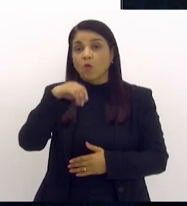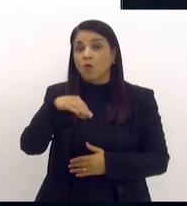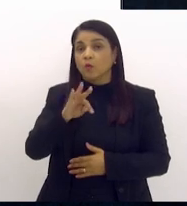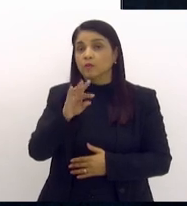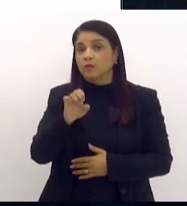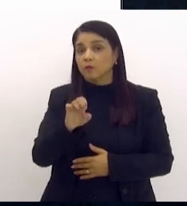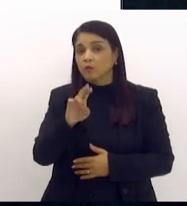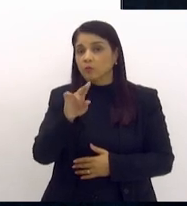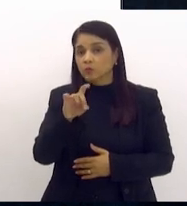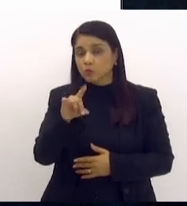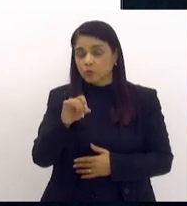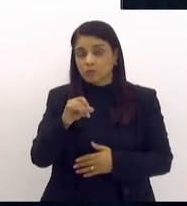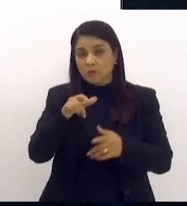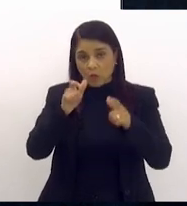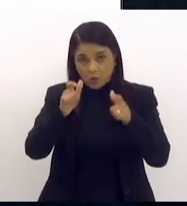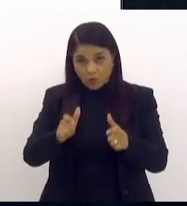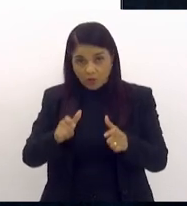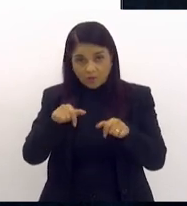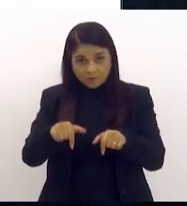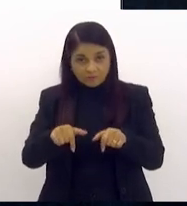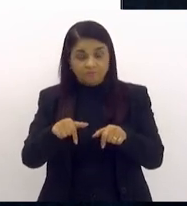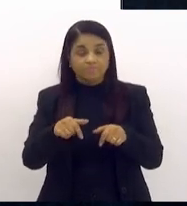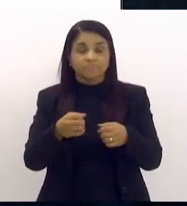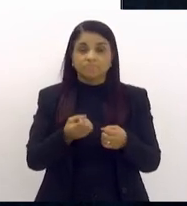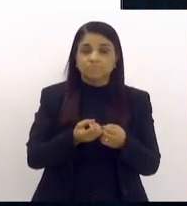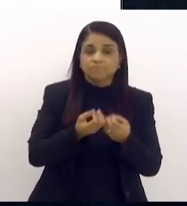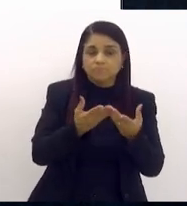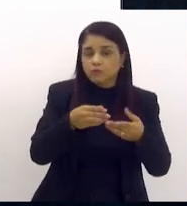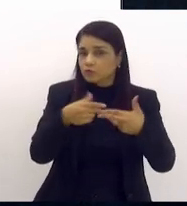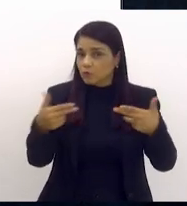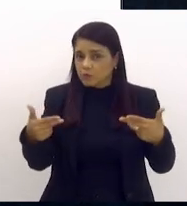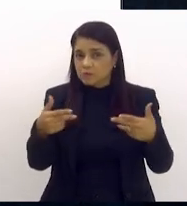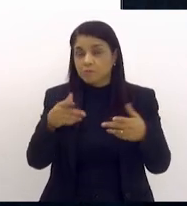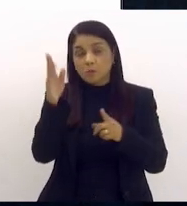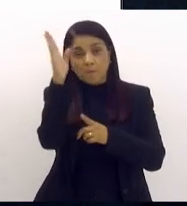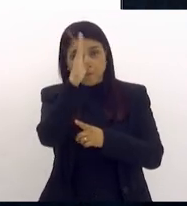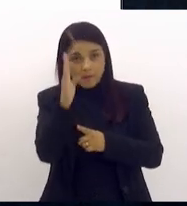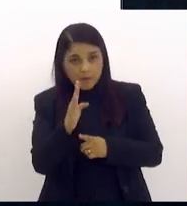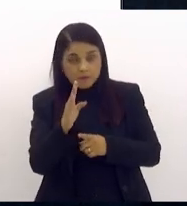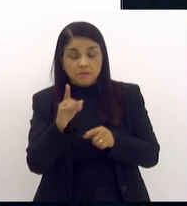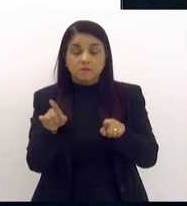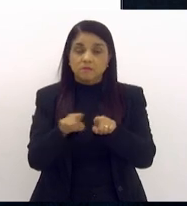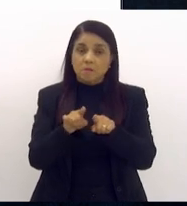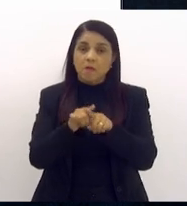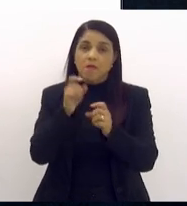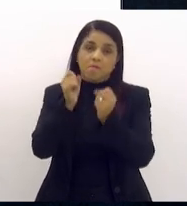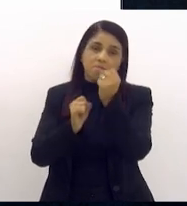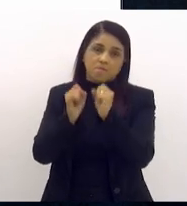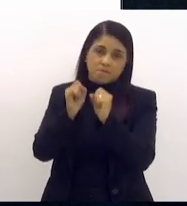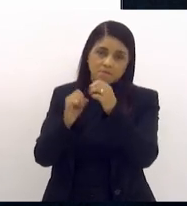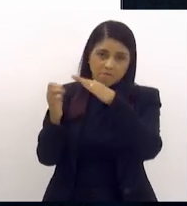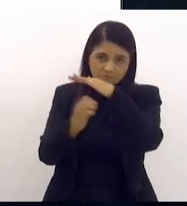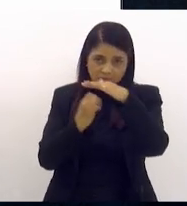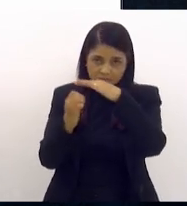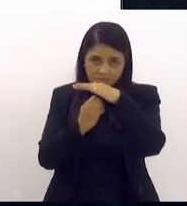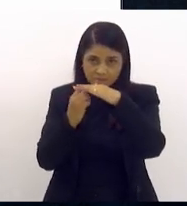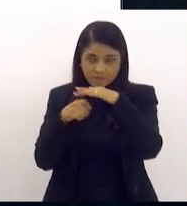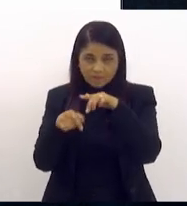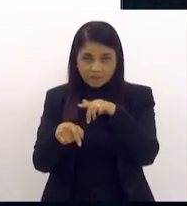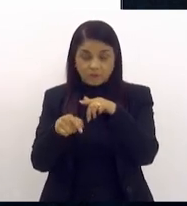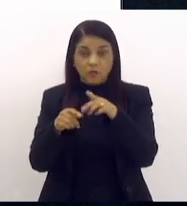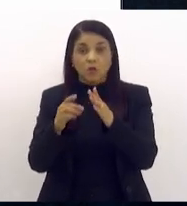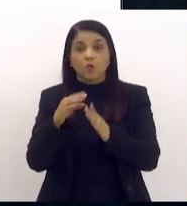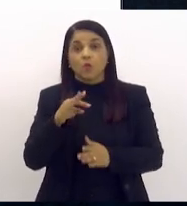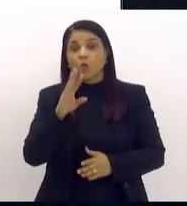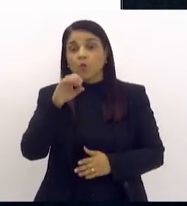e trazia os benefícios do conteúdo local tanto para o país quanto pra própria empresa tá a questão do conteúdo local